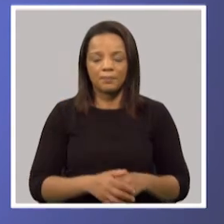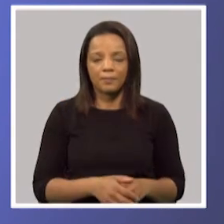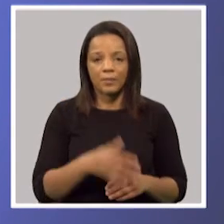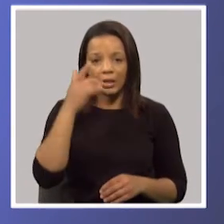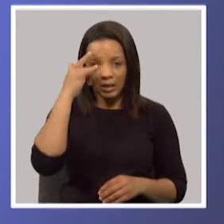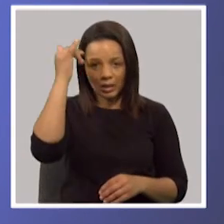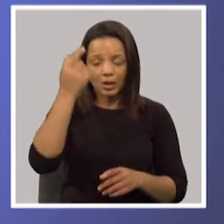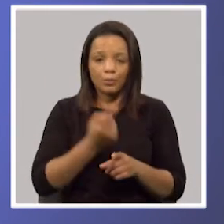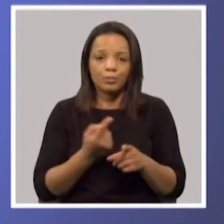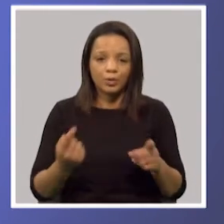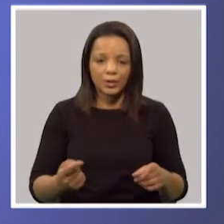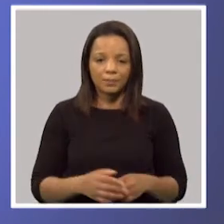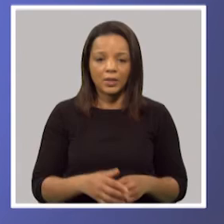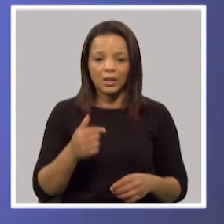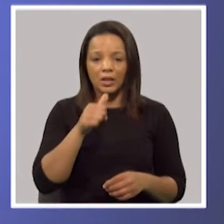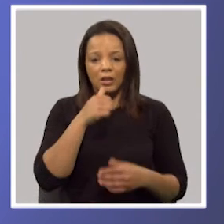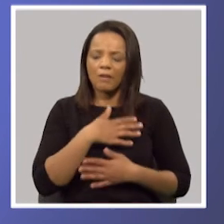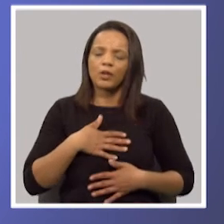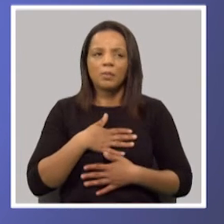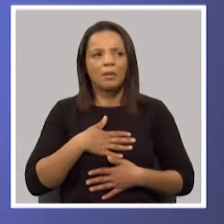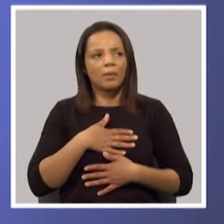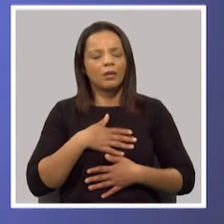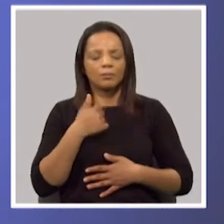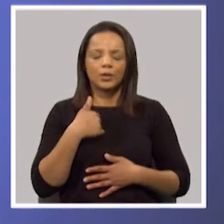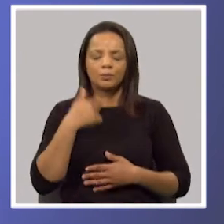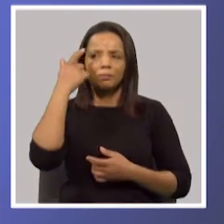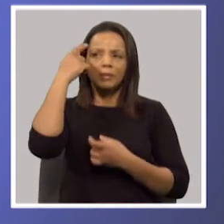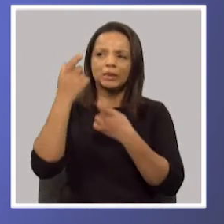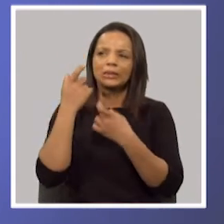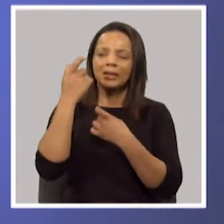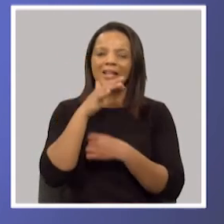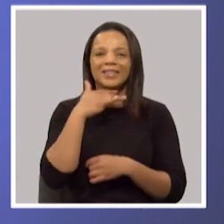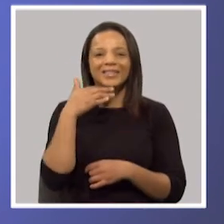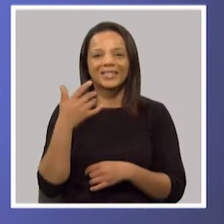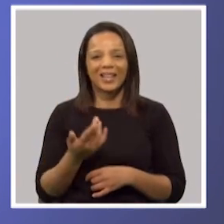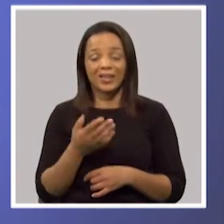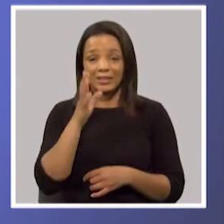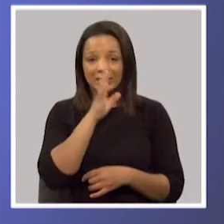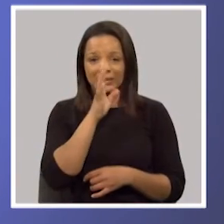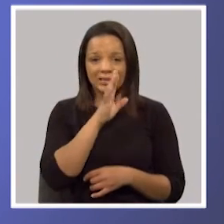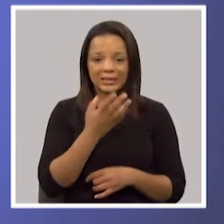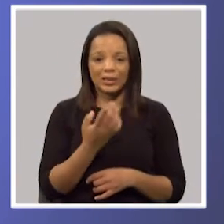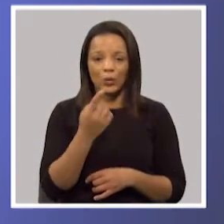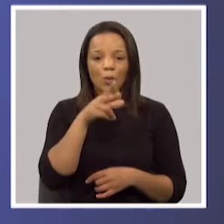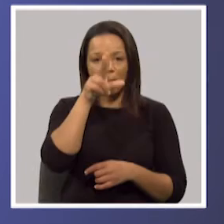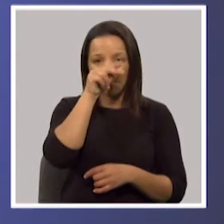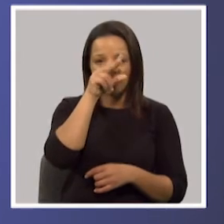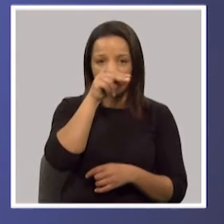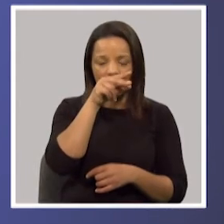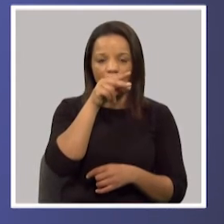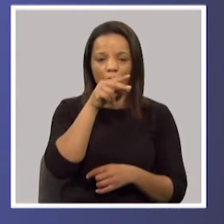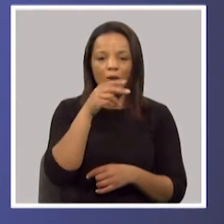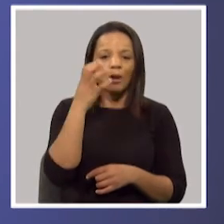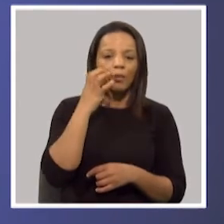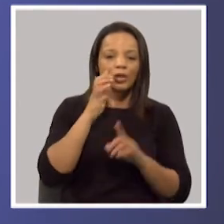ideia surgiu-me enquanto estava a tomar banho e pensei no quão engraçado seria se um patinho de